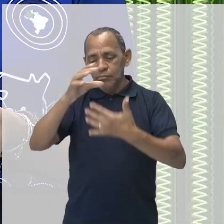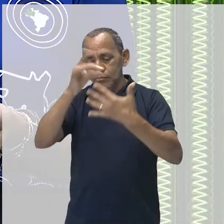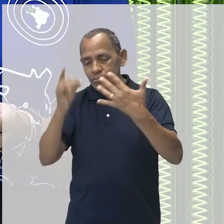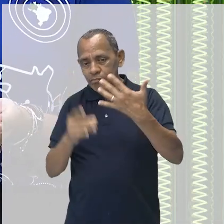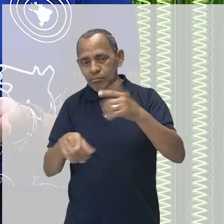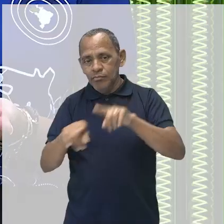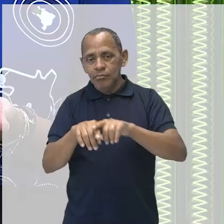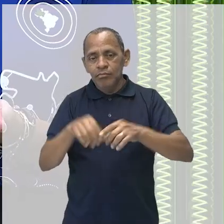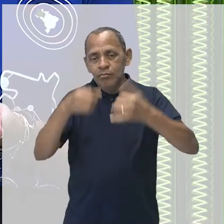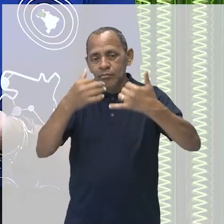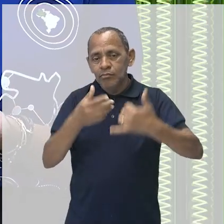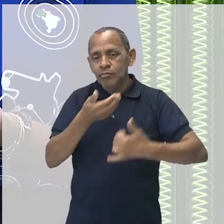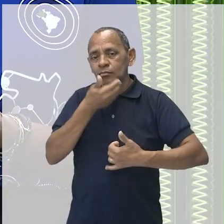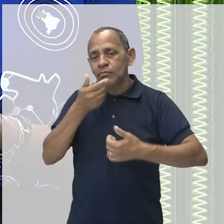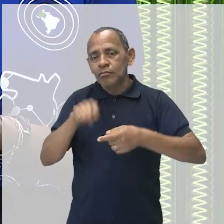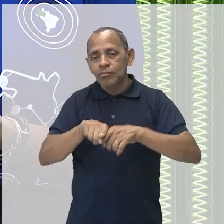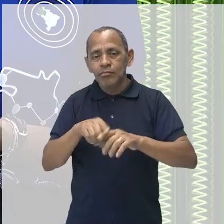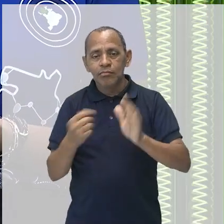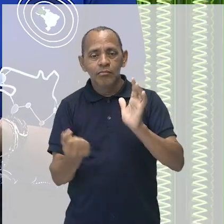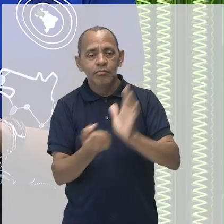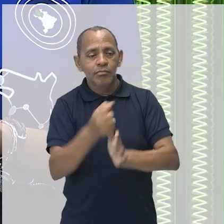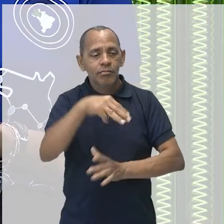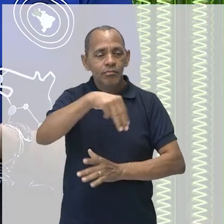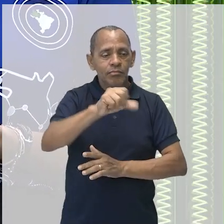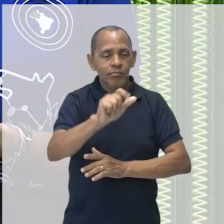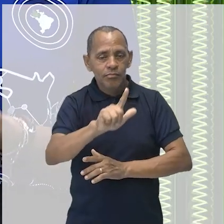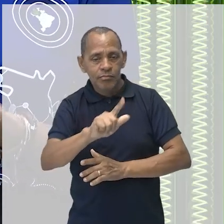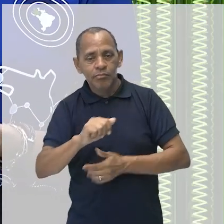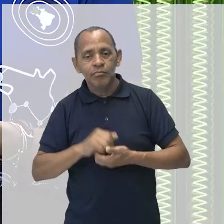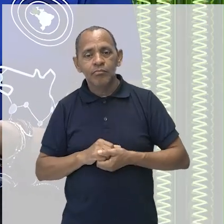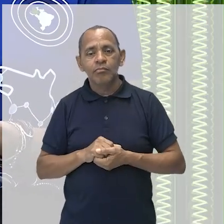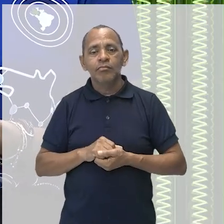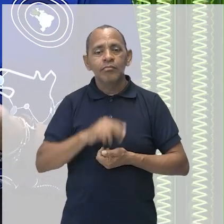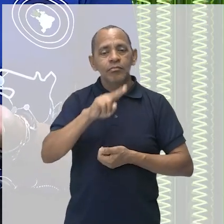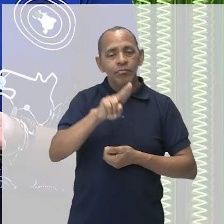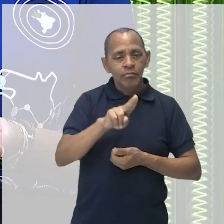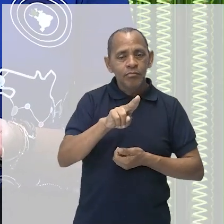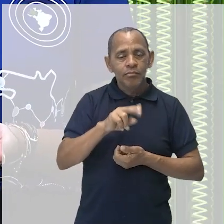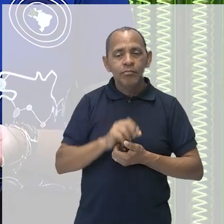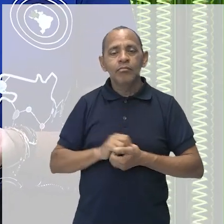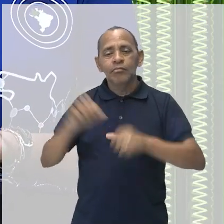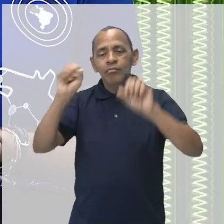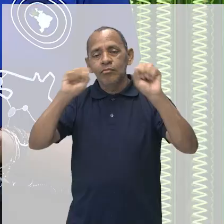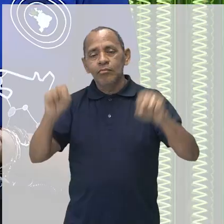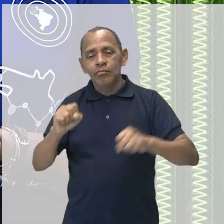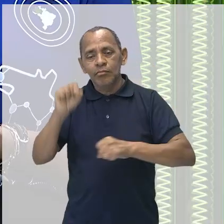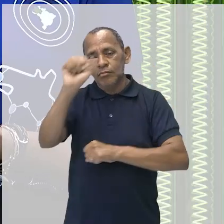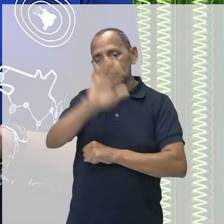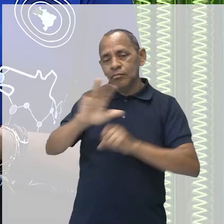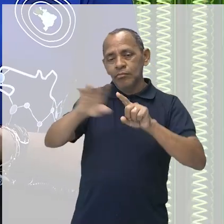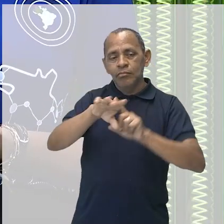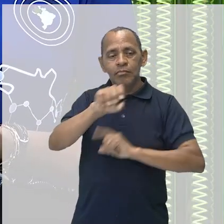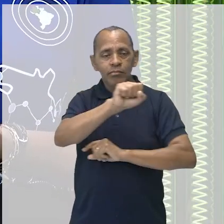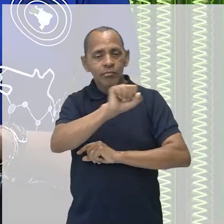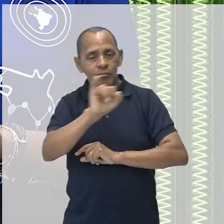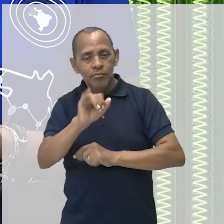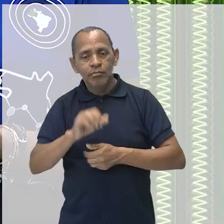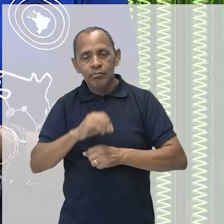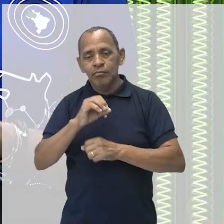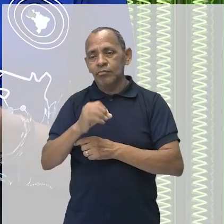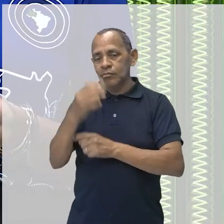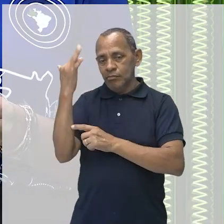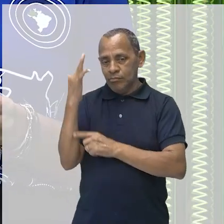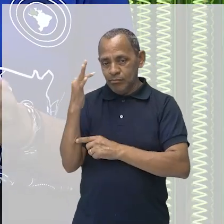pouco melhor. Esse símbolo mol é a unidade do Sistema Internacional, o SI, para a quantidade de